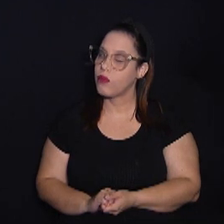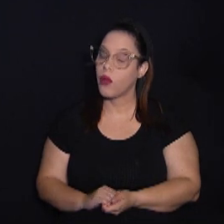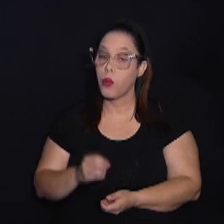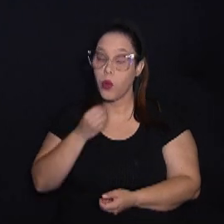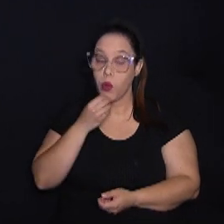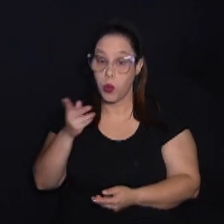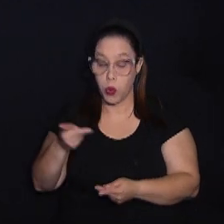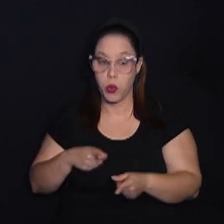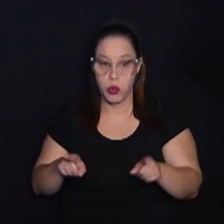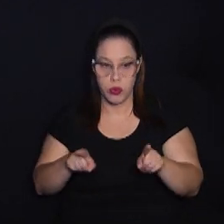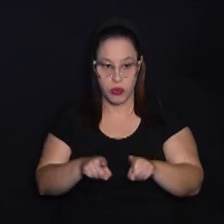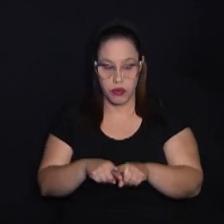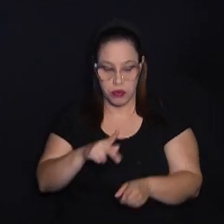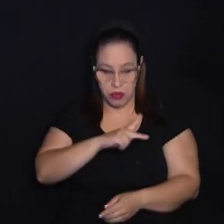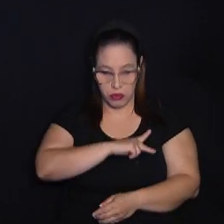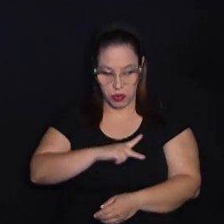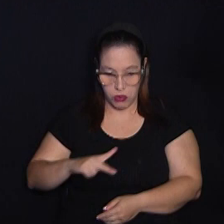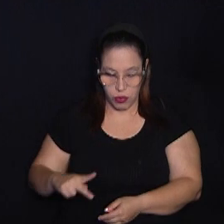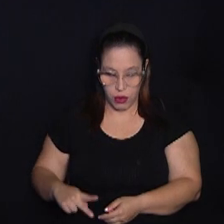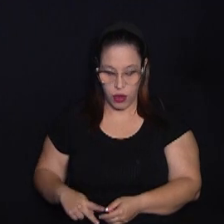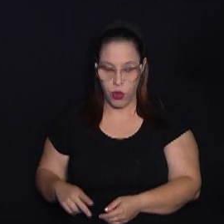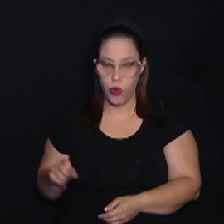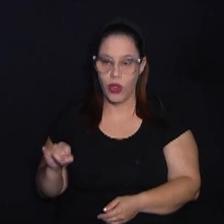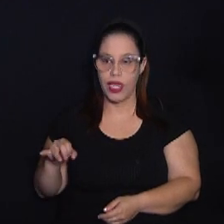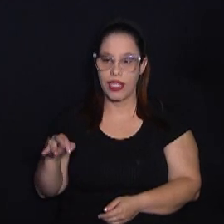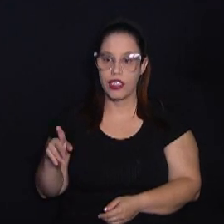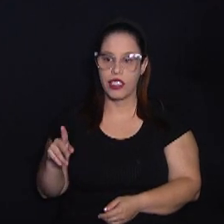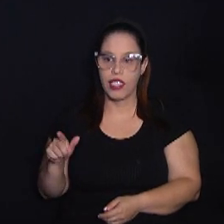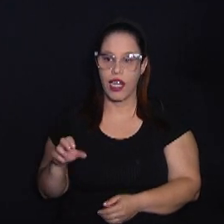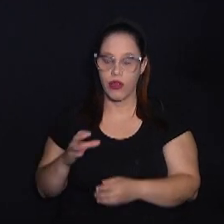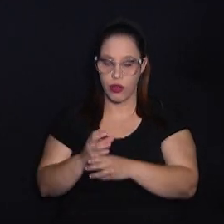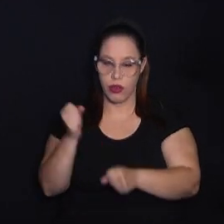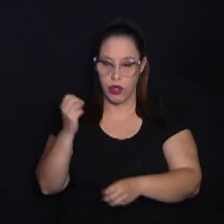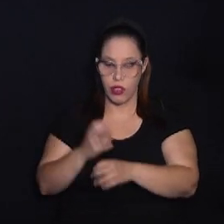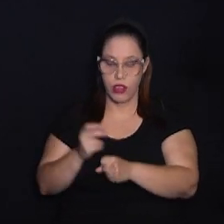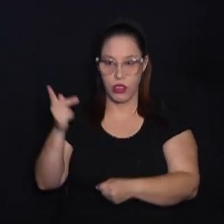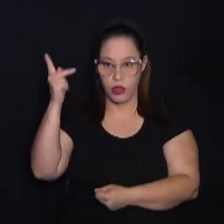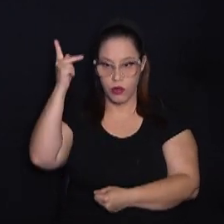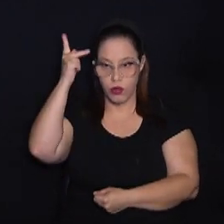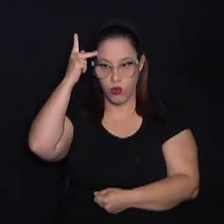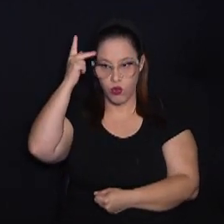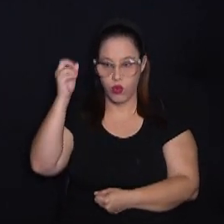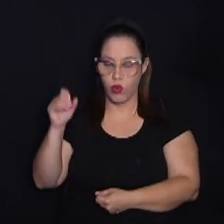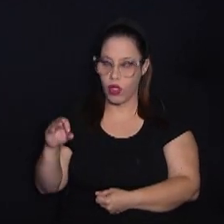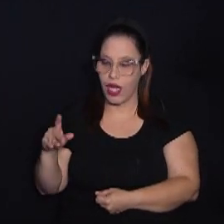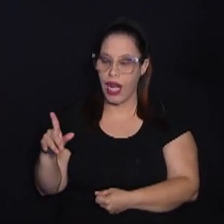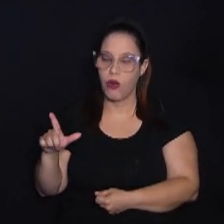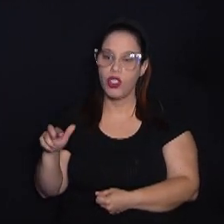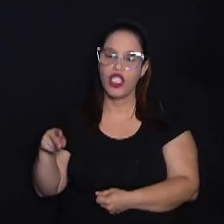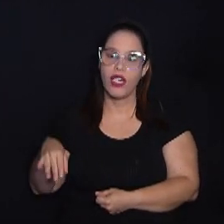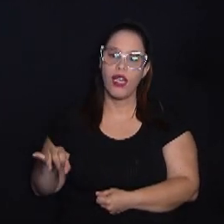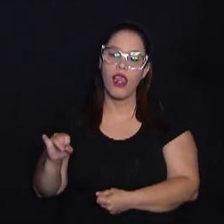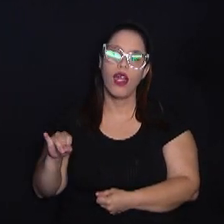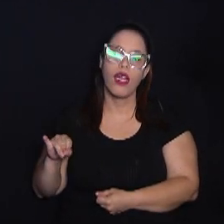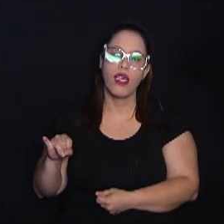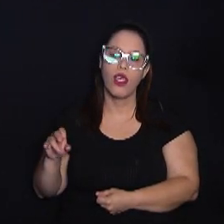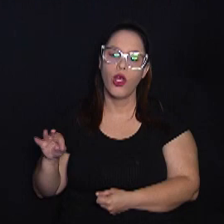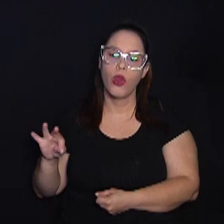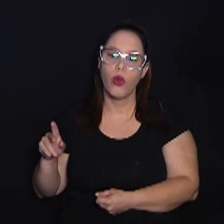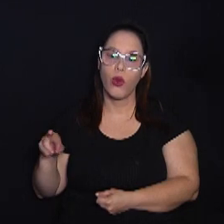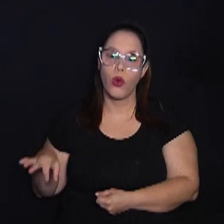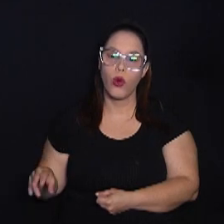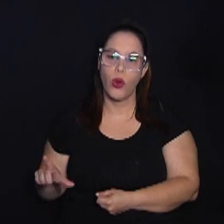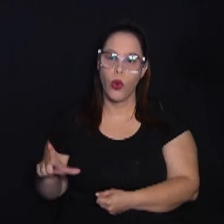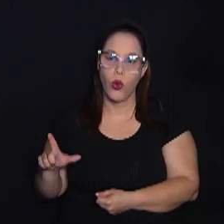Convidamos também o presidente do Sindicato dos Contabilistas de São Paulo, Claudinei Tonon.